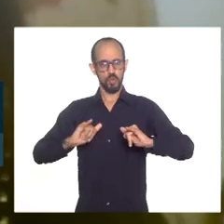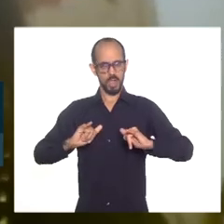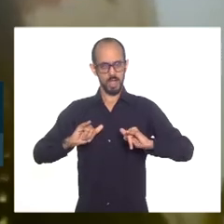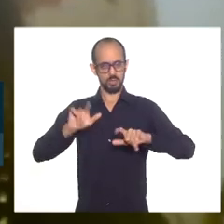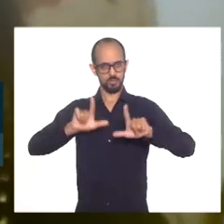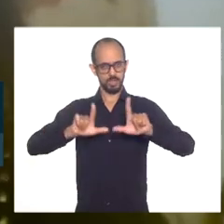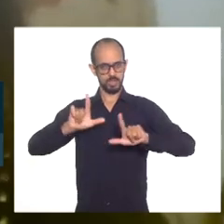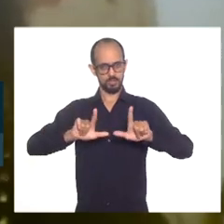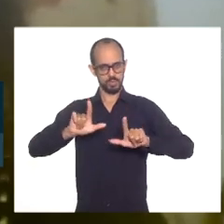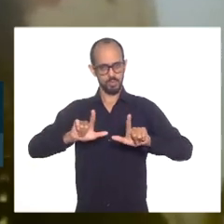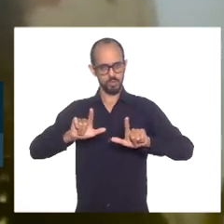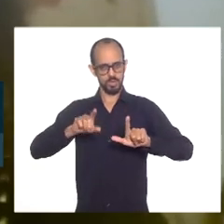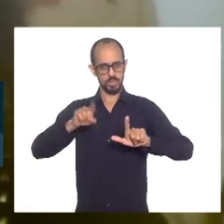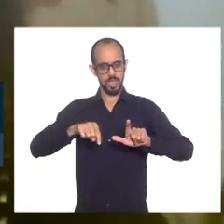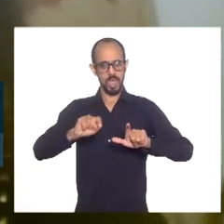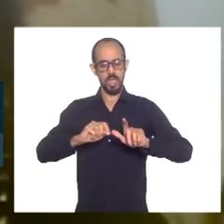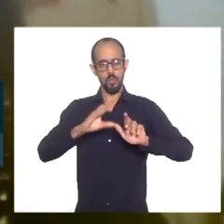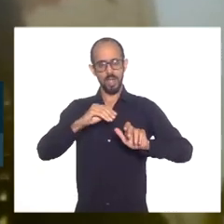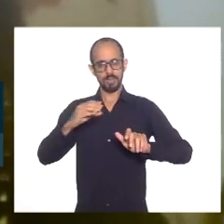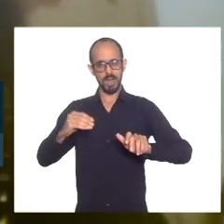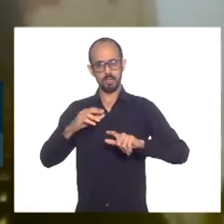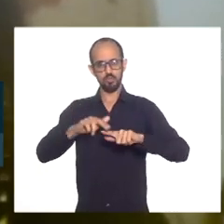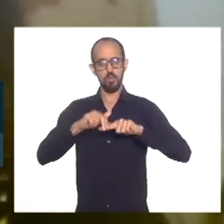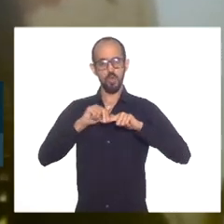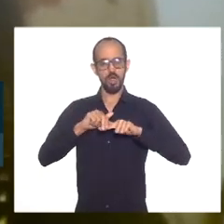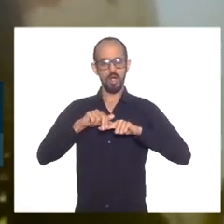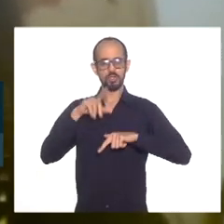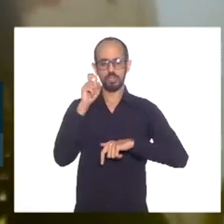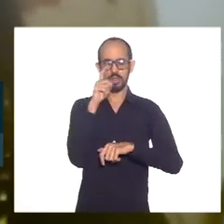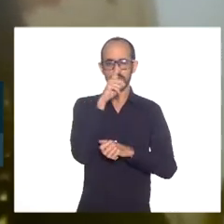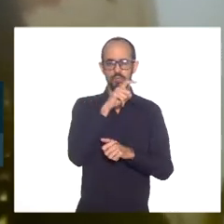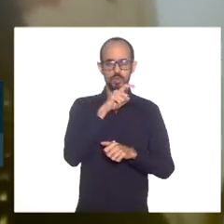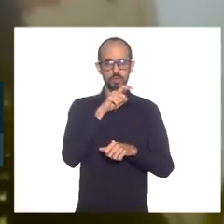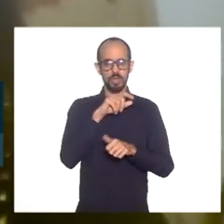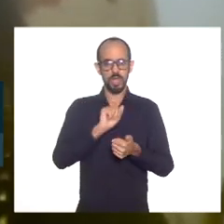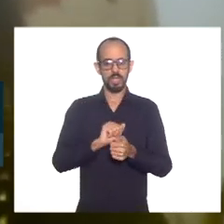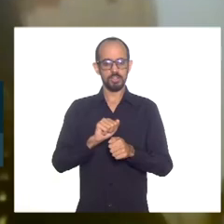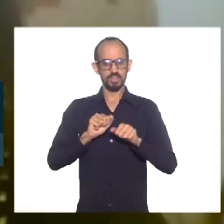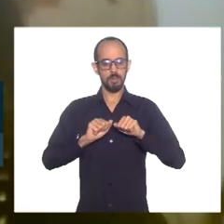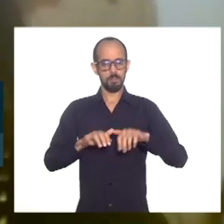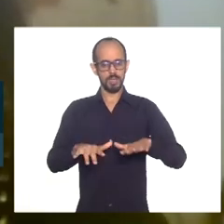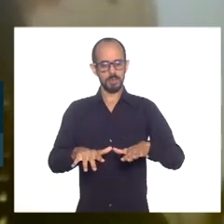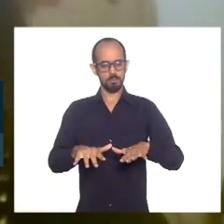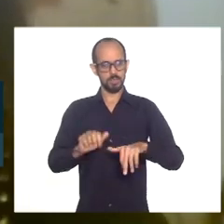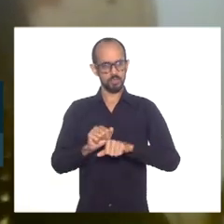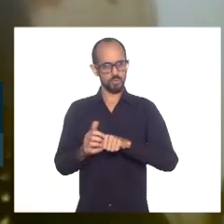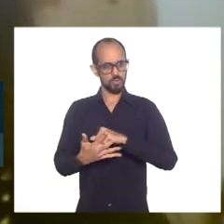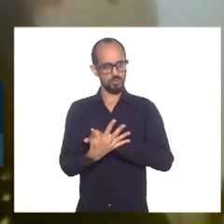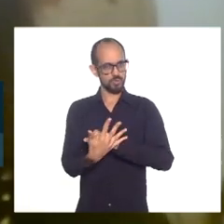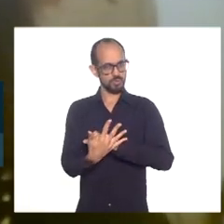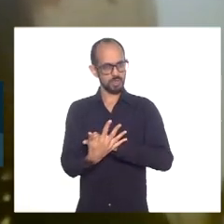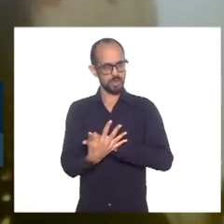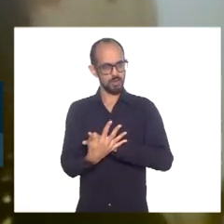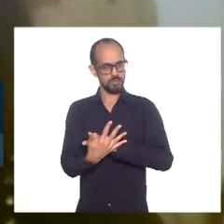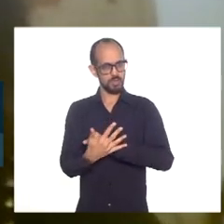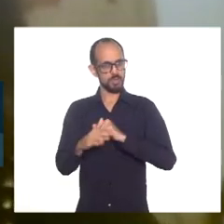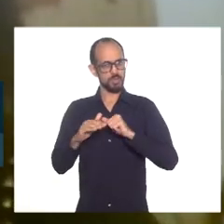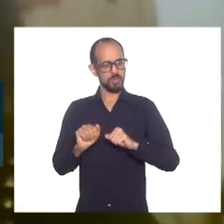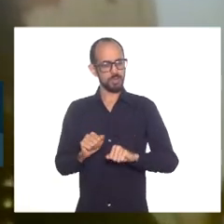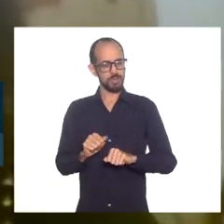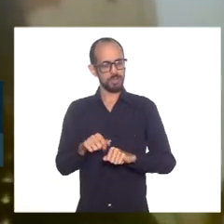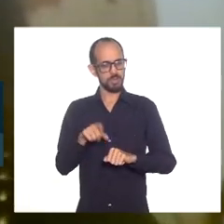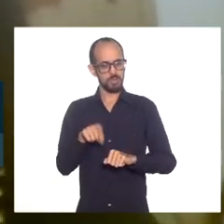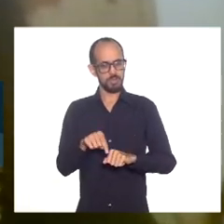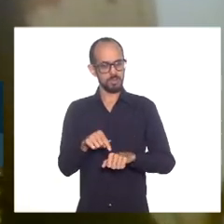seu atraso atribuído às dificuldades da pandemia do Covid-19. Uma busca